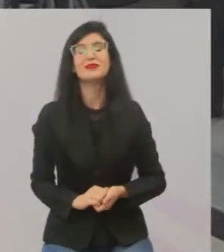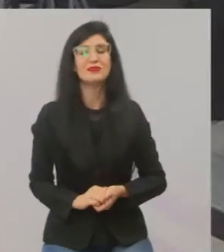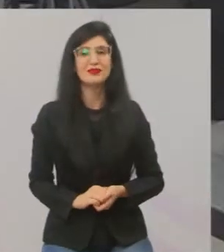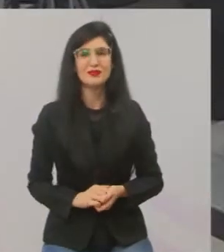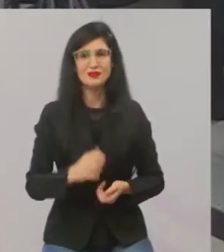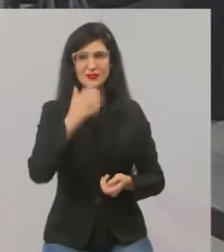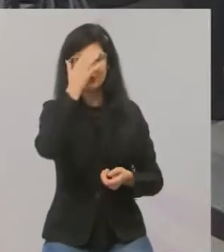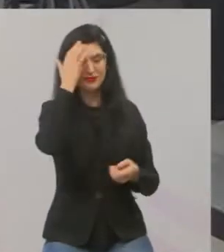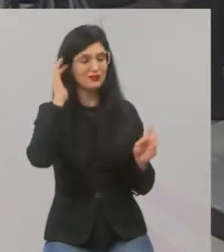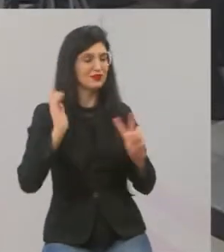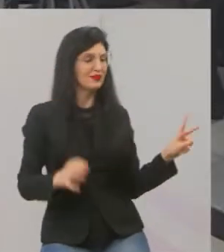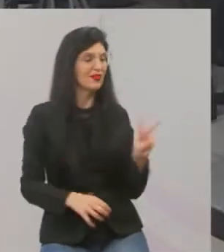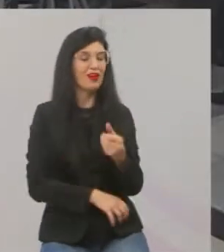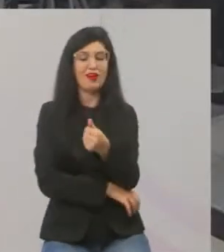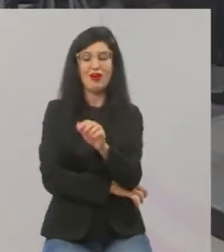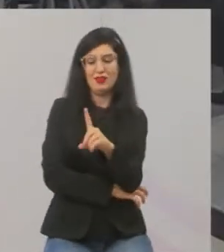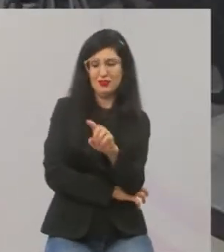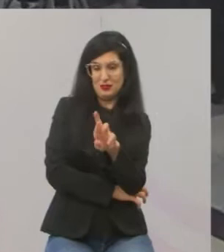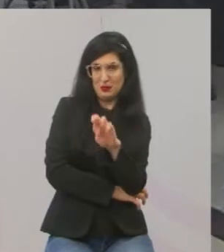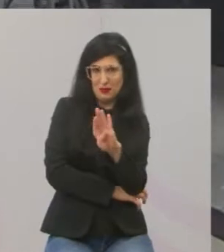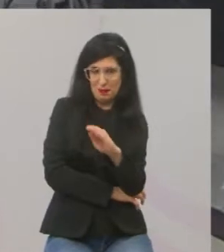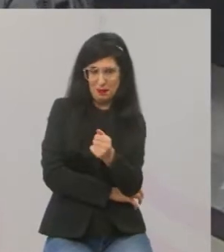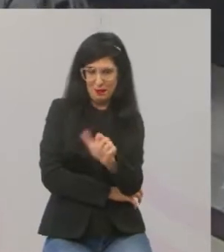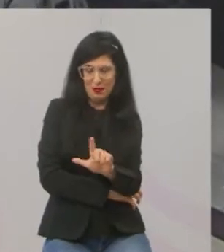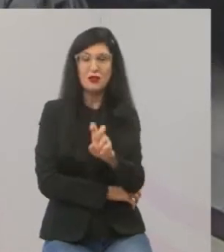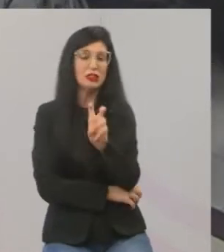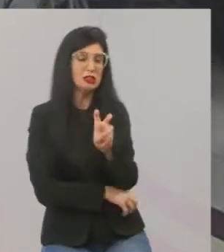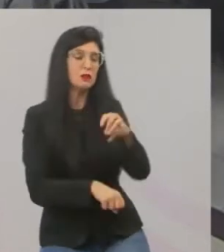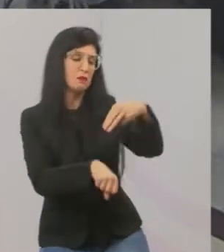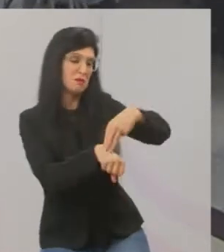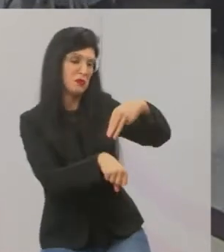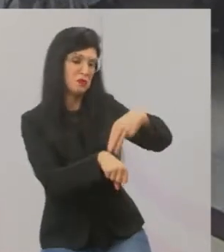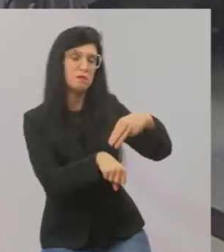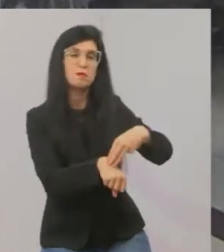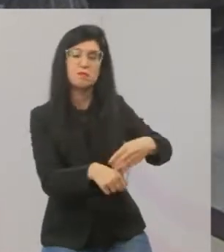O vereador Aderbal dispõe de 5 minutos para uso da tribuna.